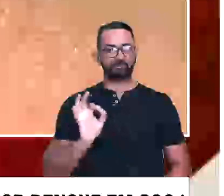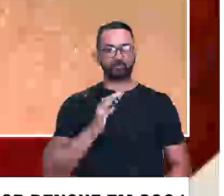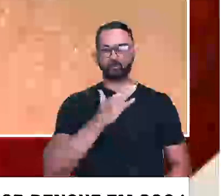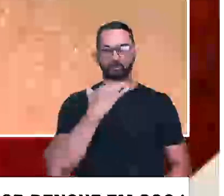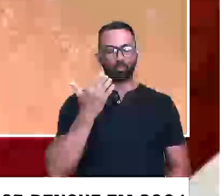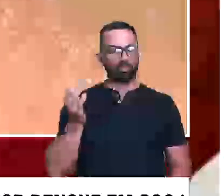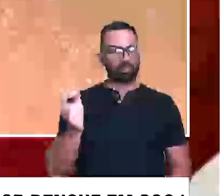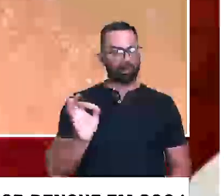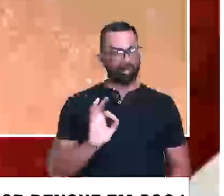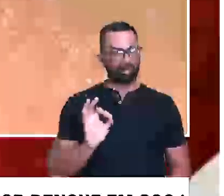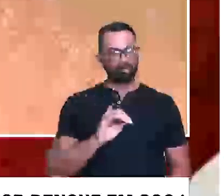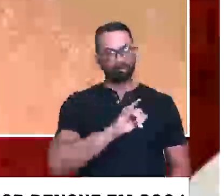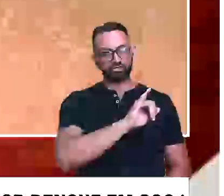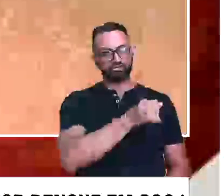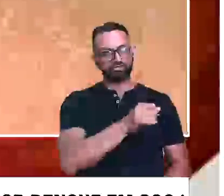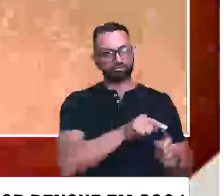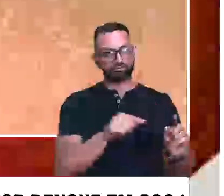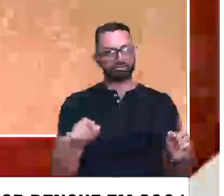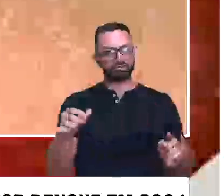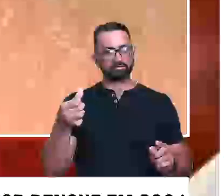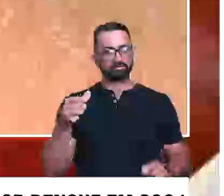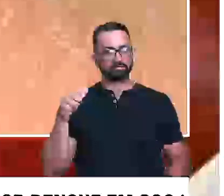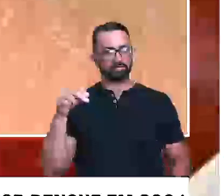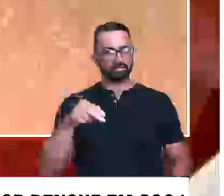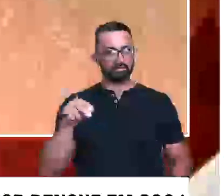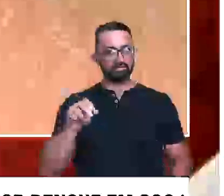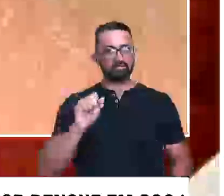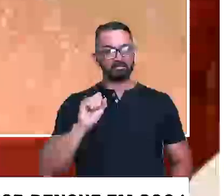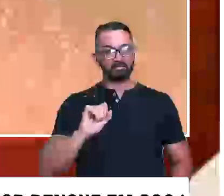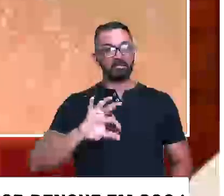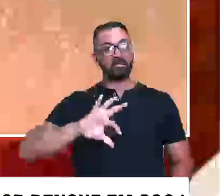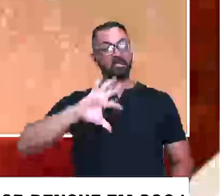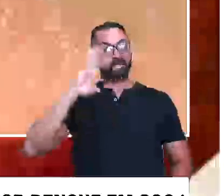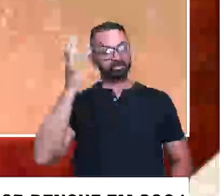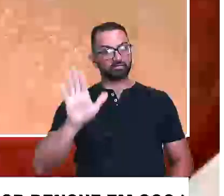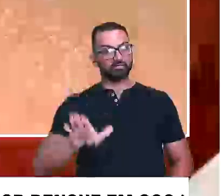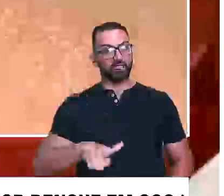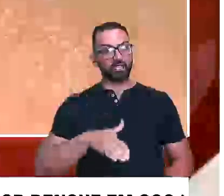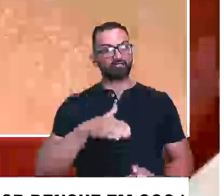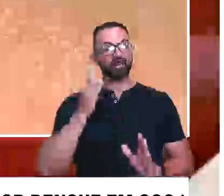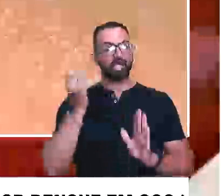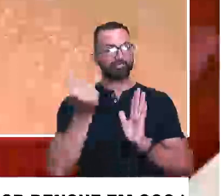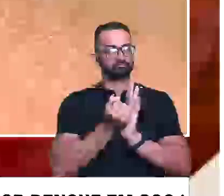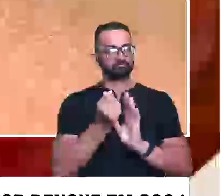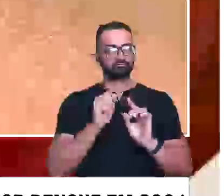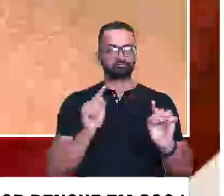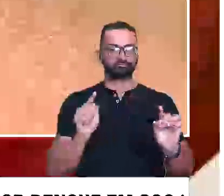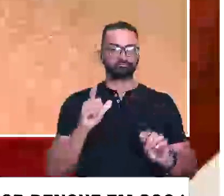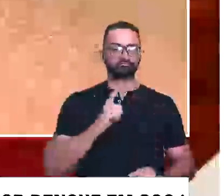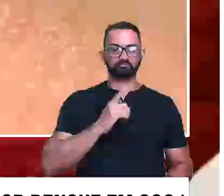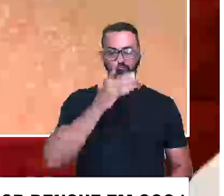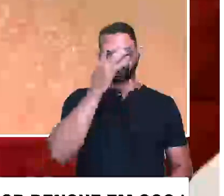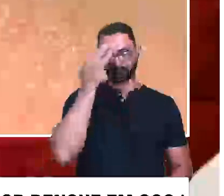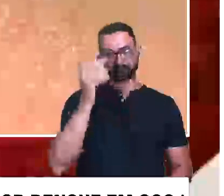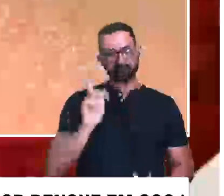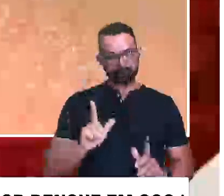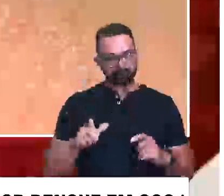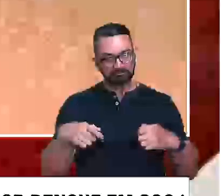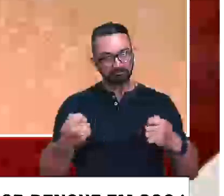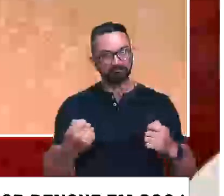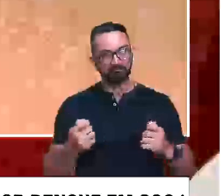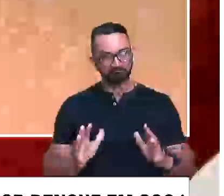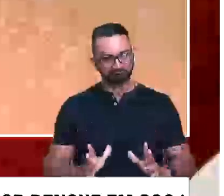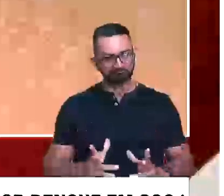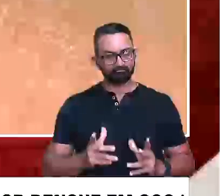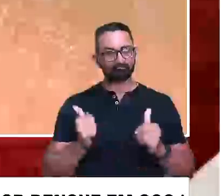nenhum caso de um morte viu gente entre Janeiro e seis de novembro casos da doença até foram registrados Mas aí As